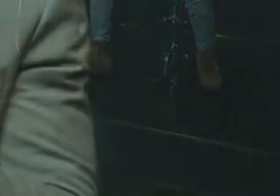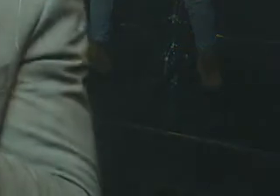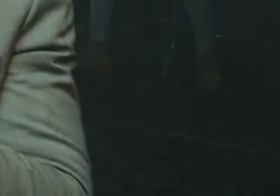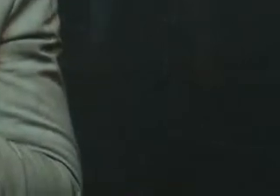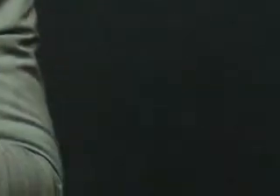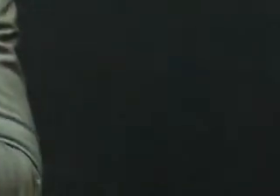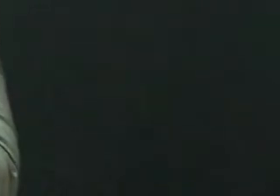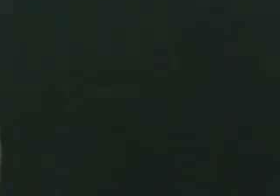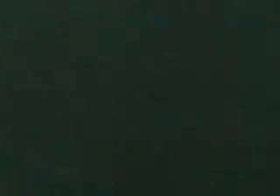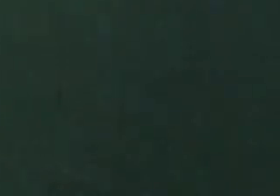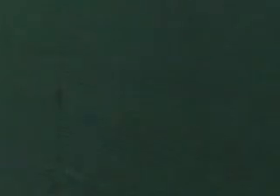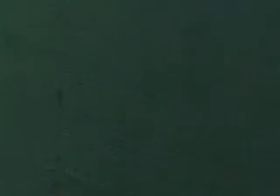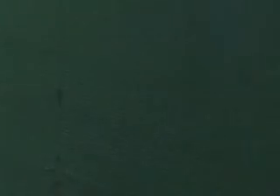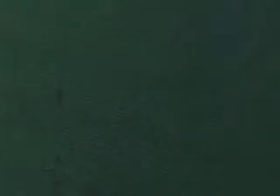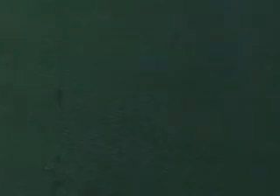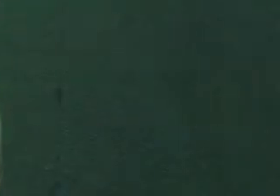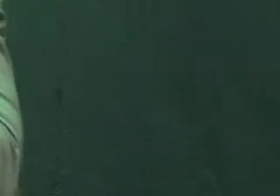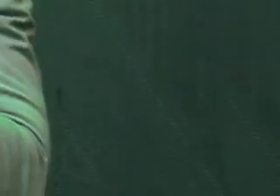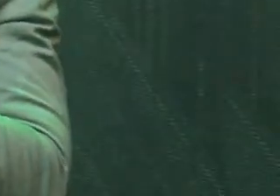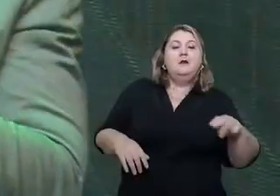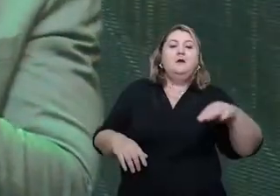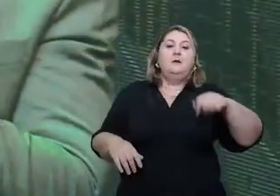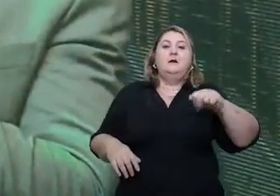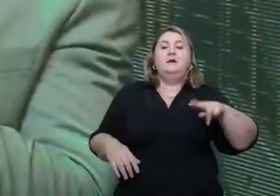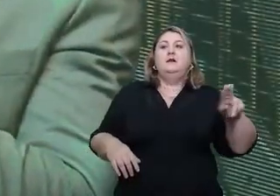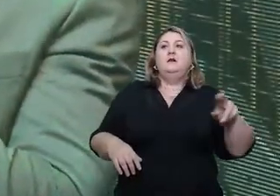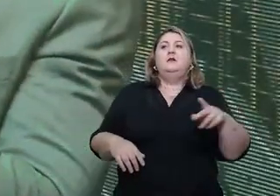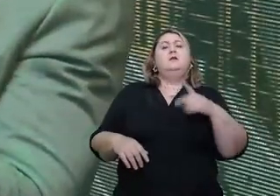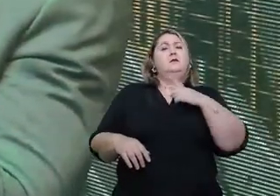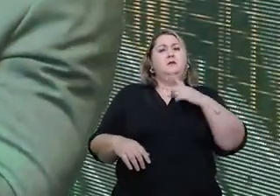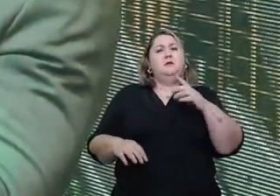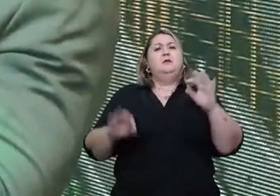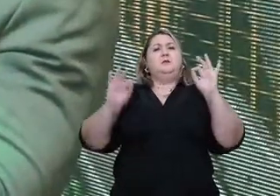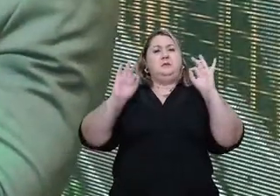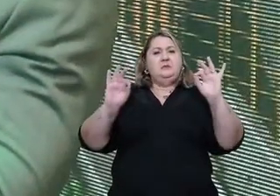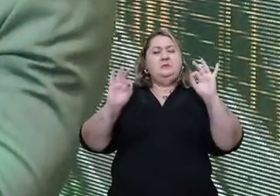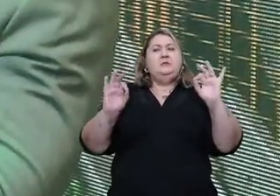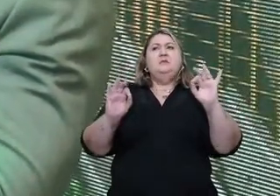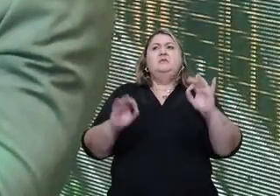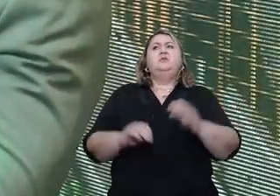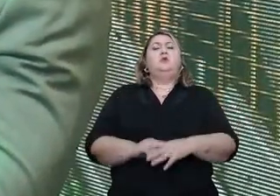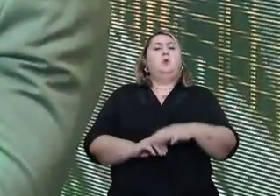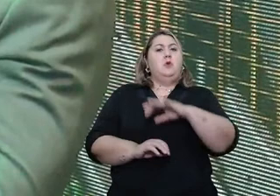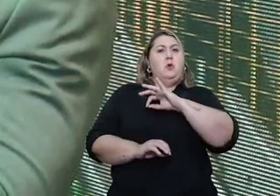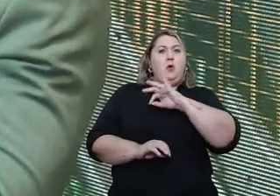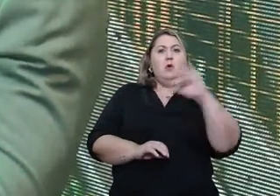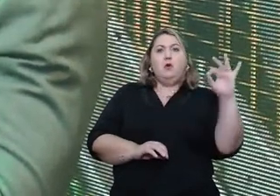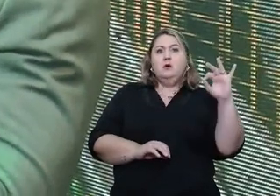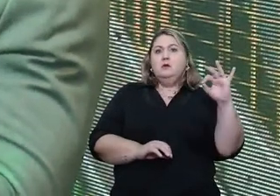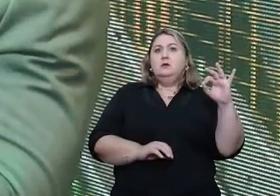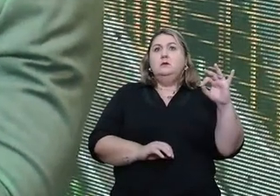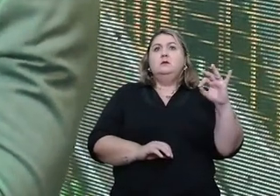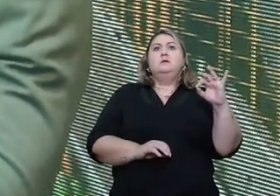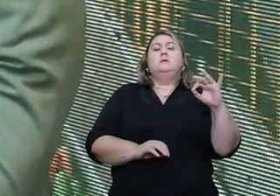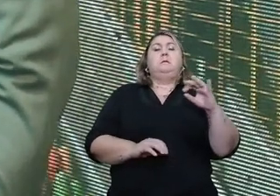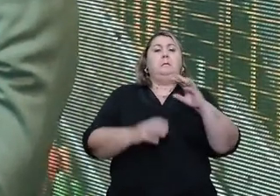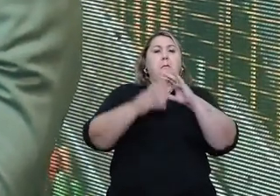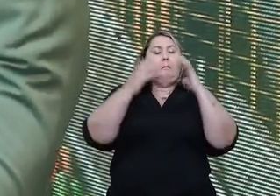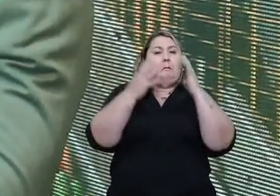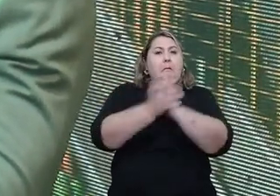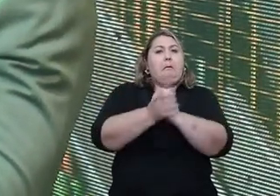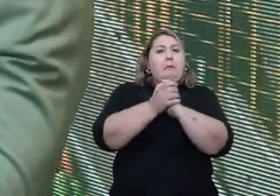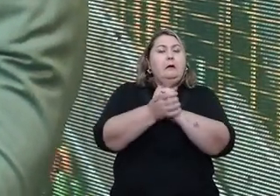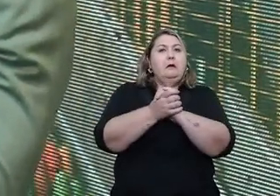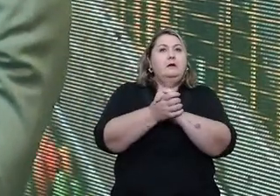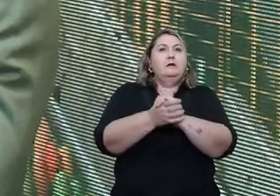Parabéns, Vitor e Malu, parabéns, banda. Sair lá da pisadinha, vim parar nesse rock clássico aqui, né? Não é pra qualquer um.